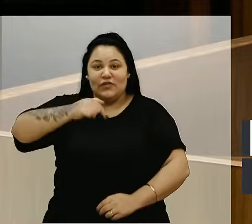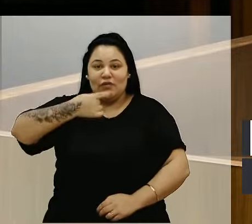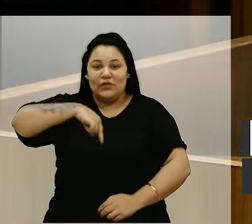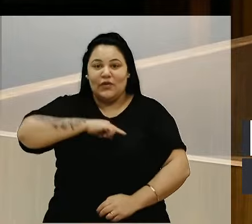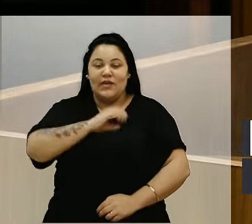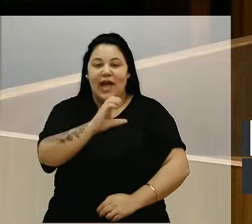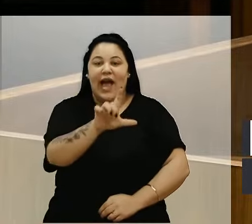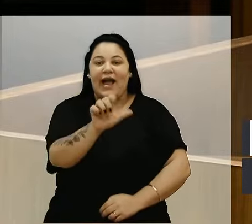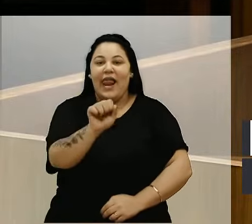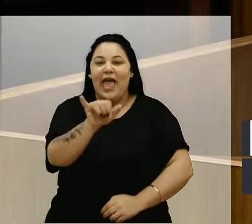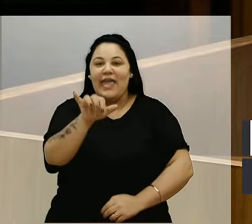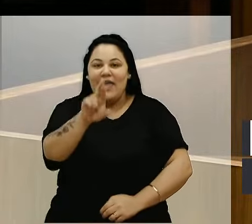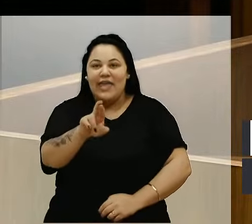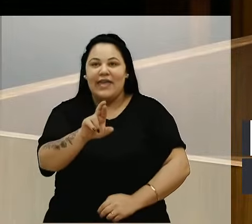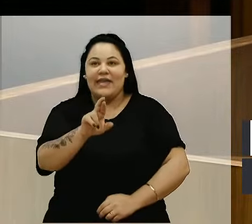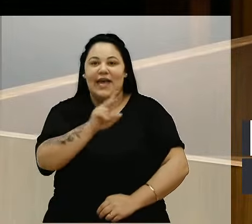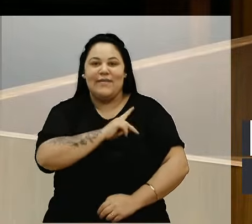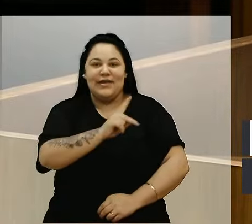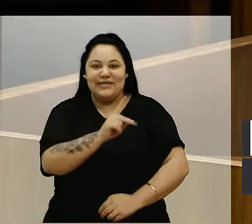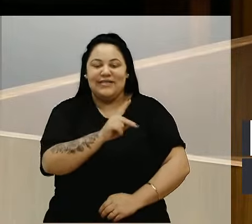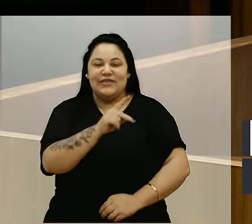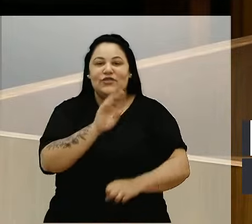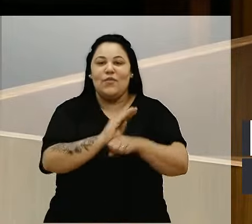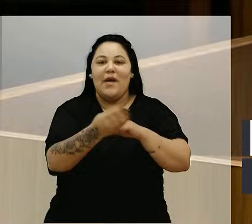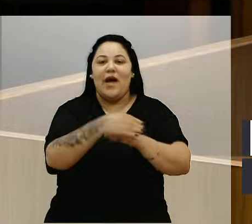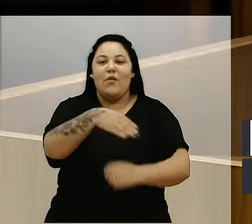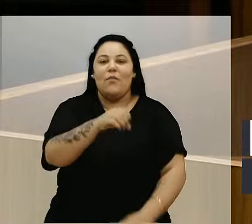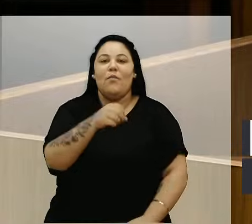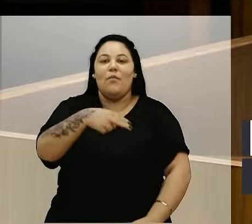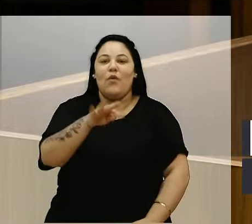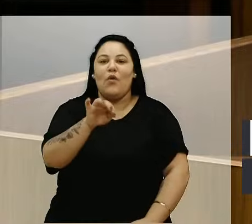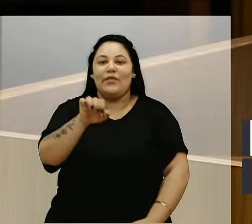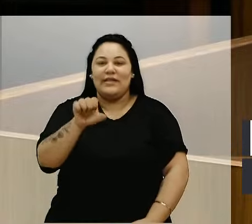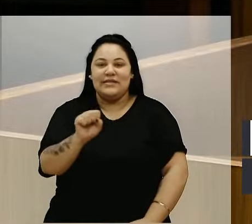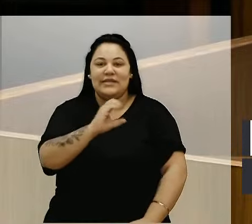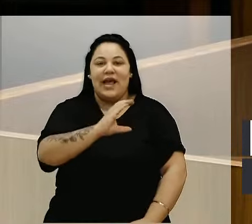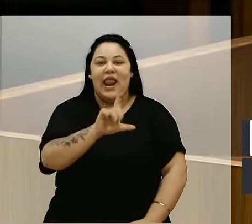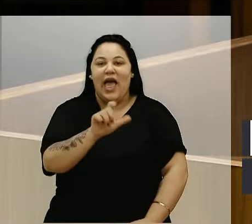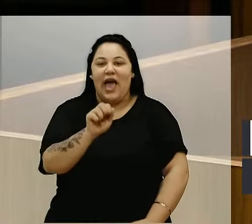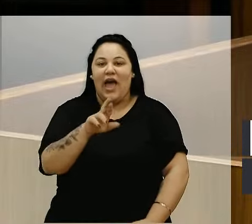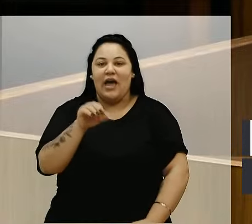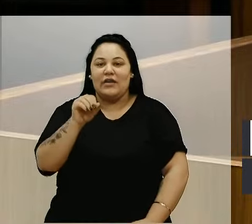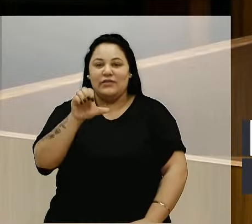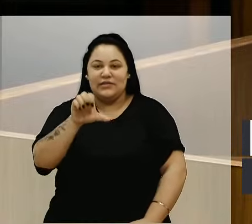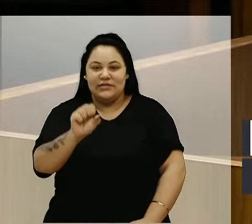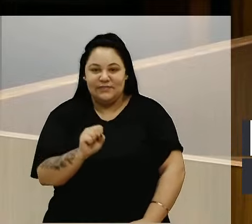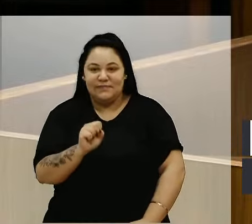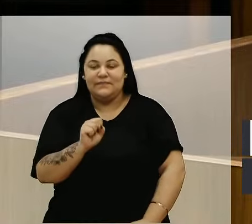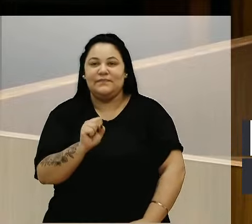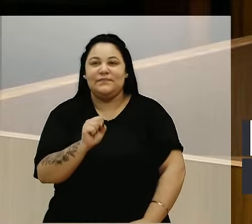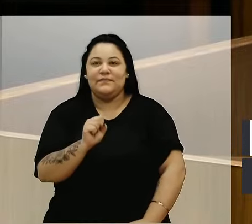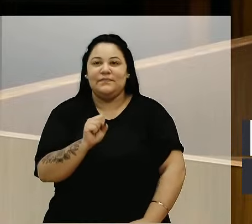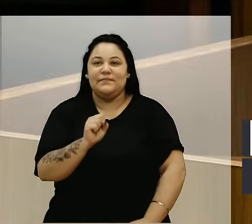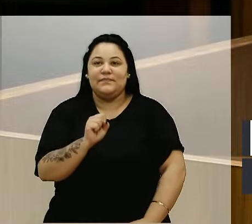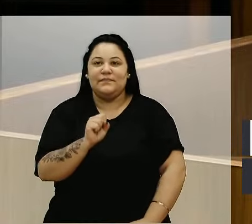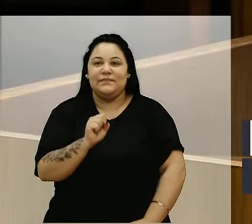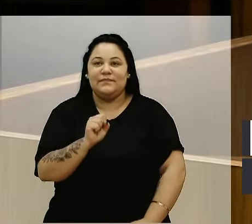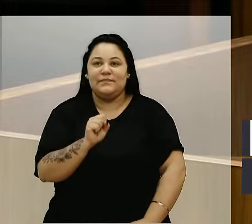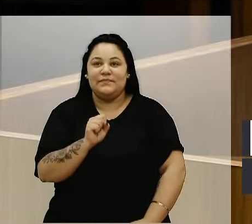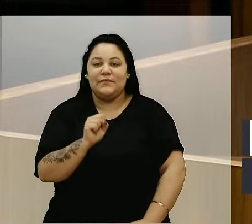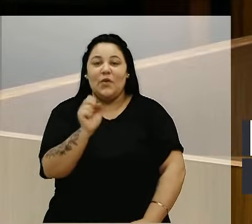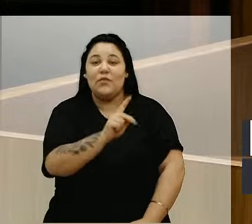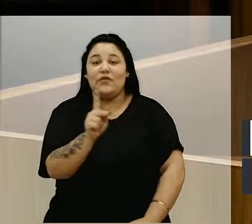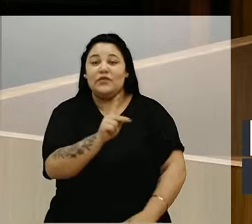Clair Silveira, a presidente do Montes Claros, amiga da Johnny. O Marino Silveira, foi seu formador,